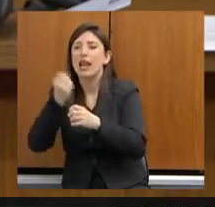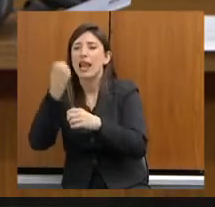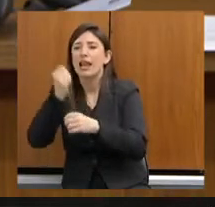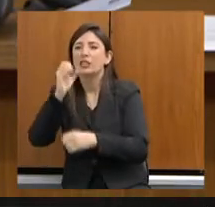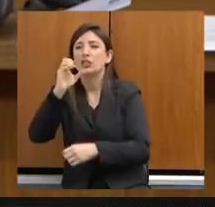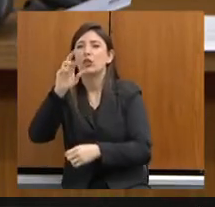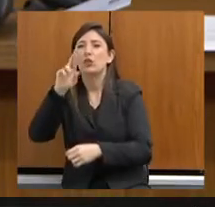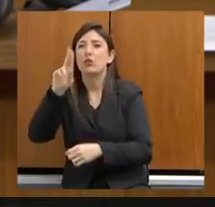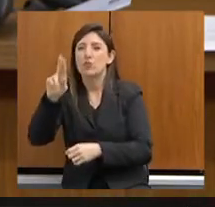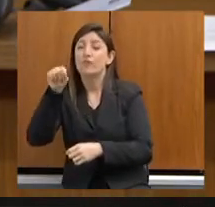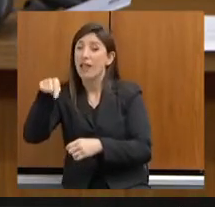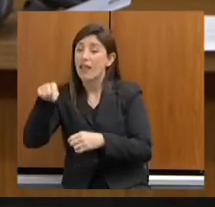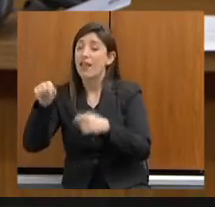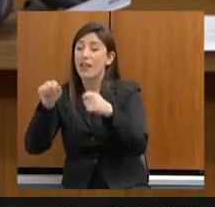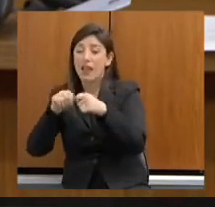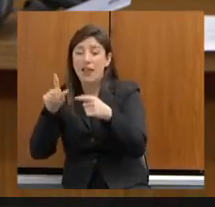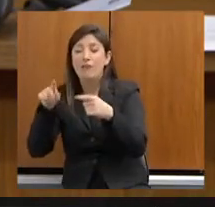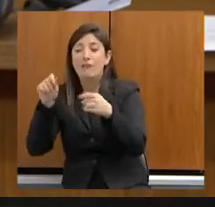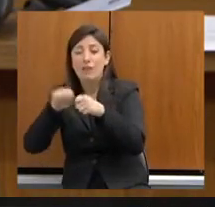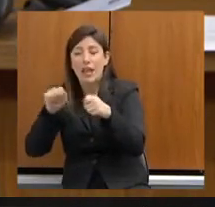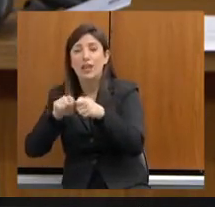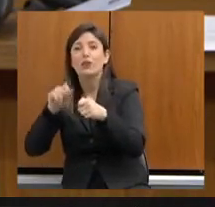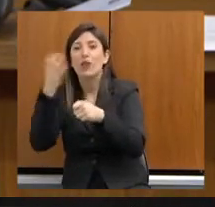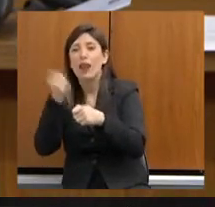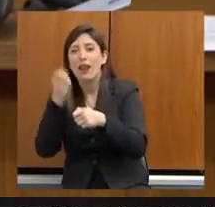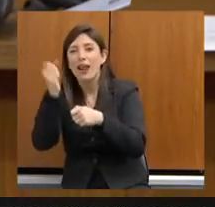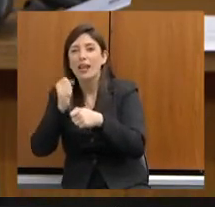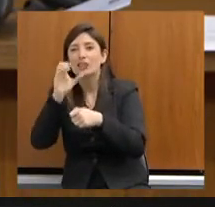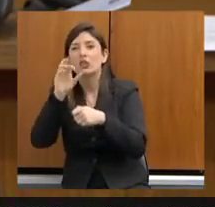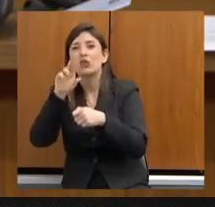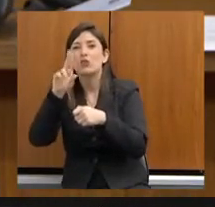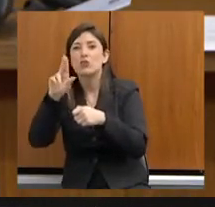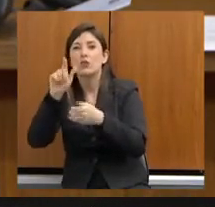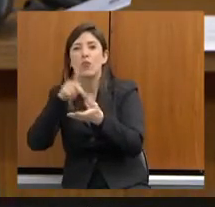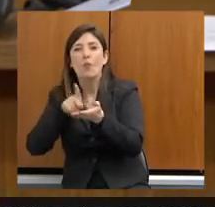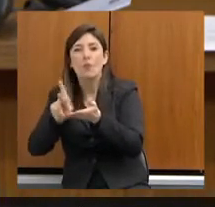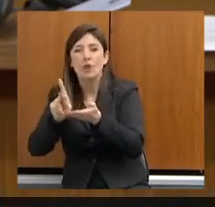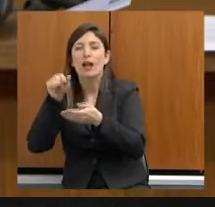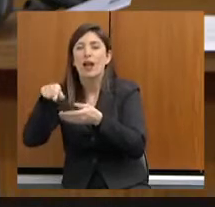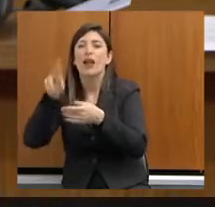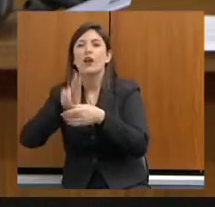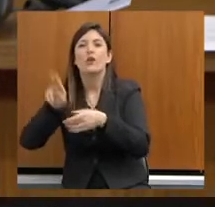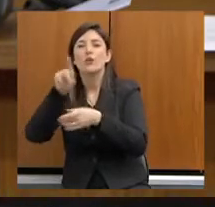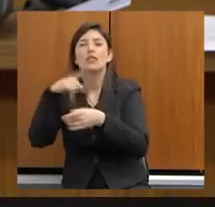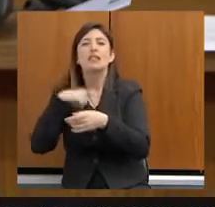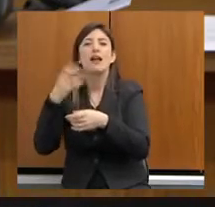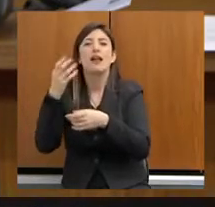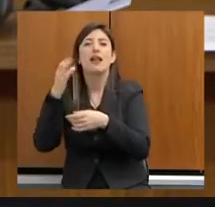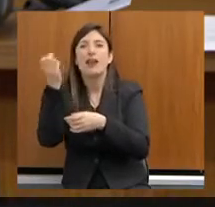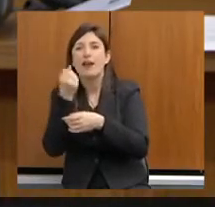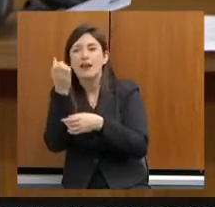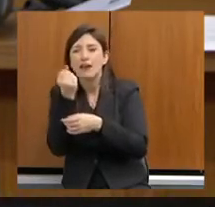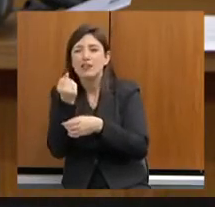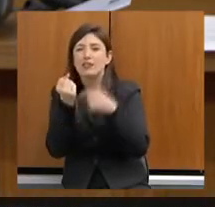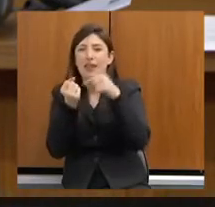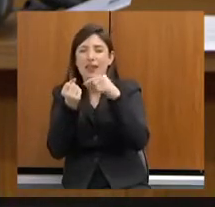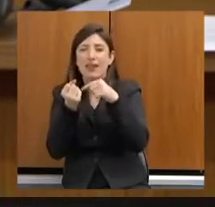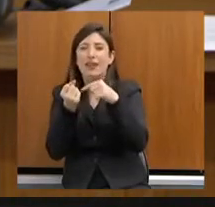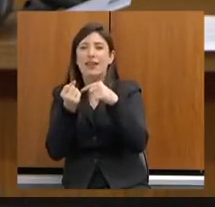é feito com leite cru ele traz ela em sua como esse leite na sua composição muitos muitos